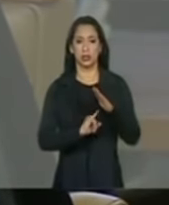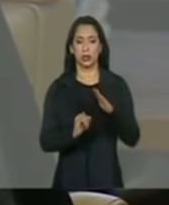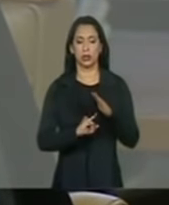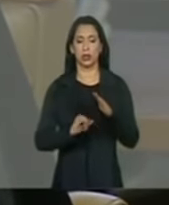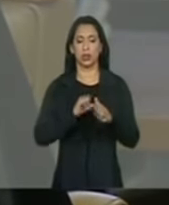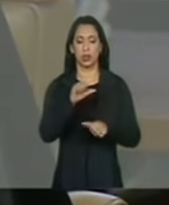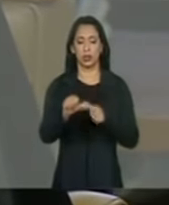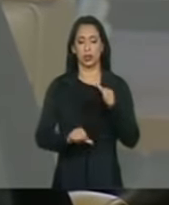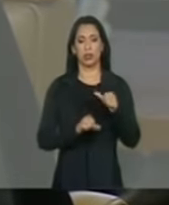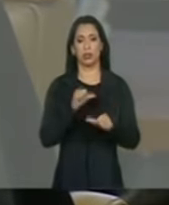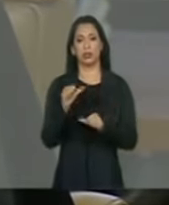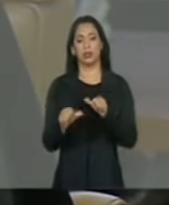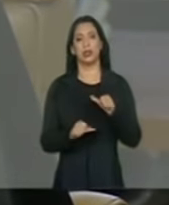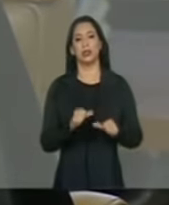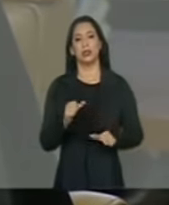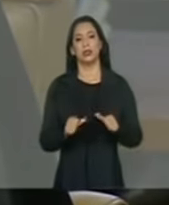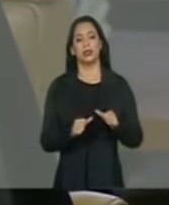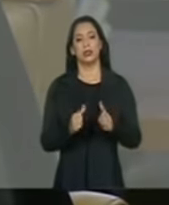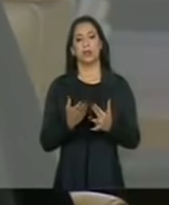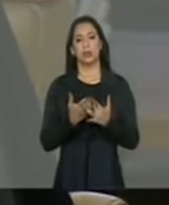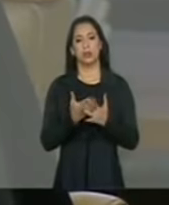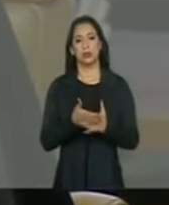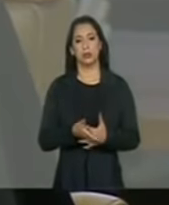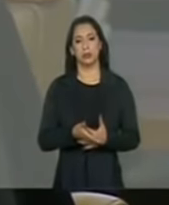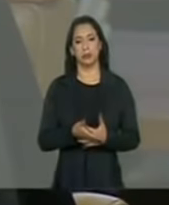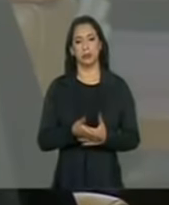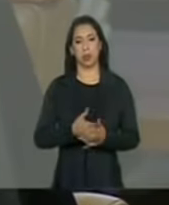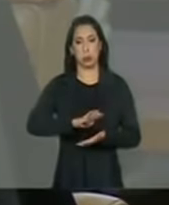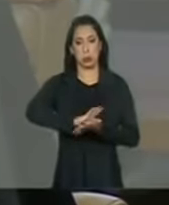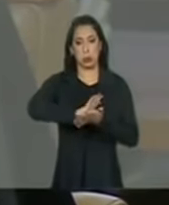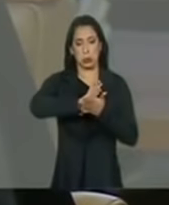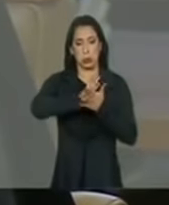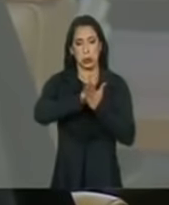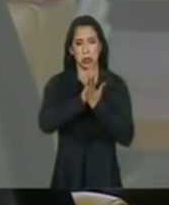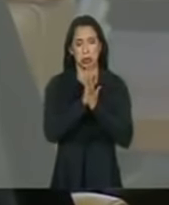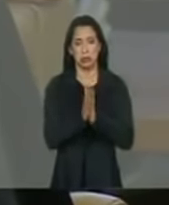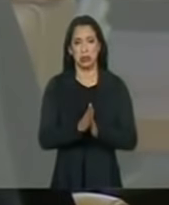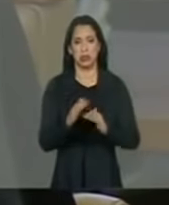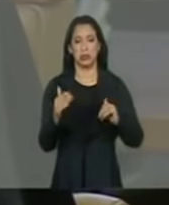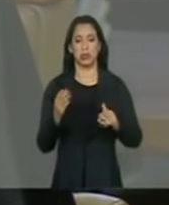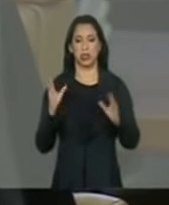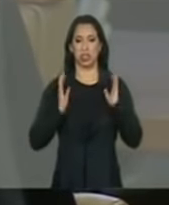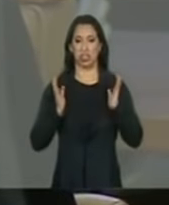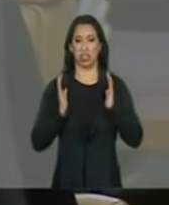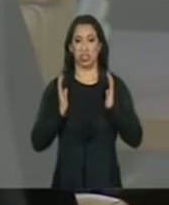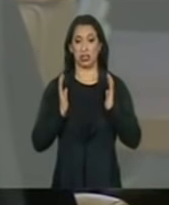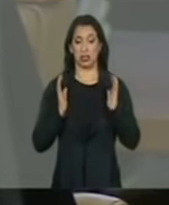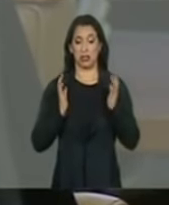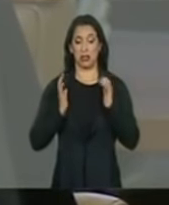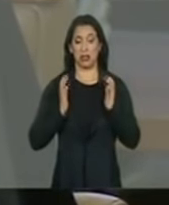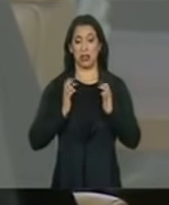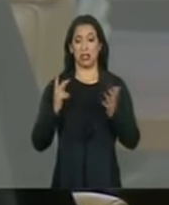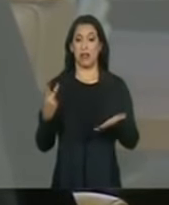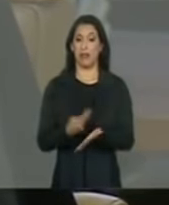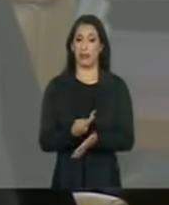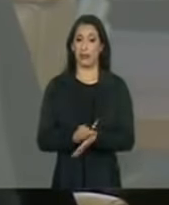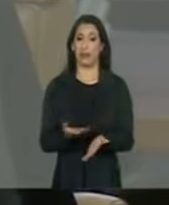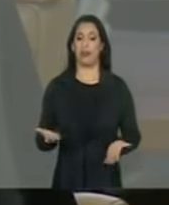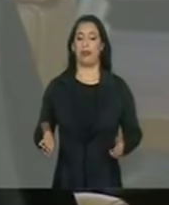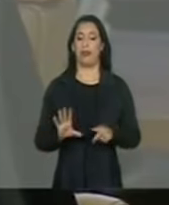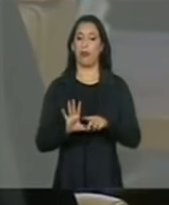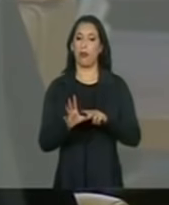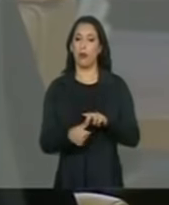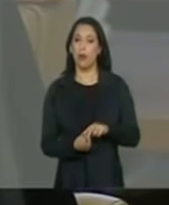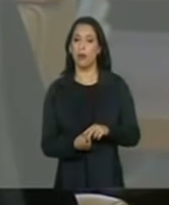transformando-as em um meio desprezível de enriquecimento ilícito todos esses eventos